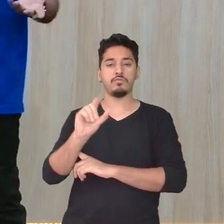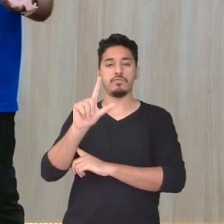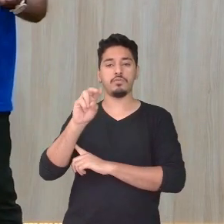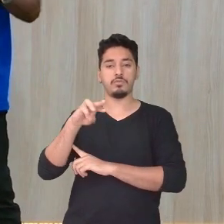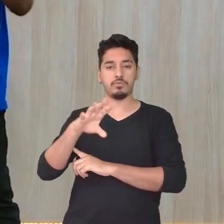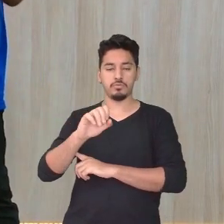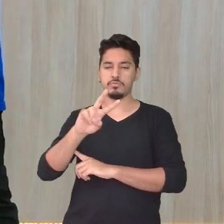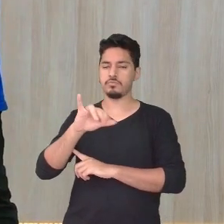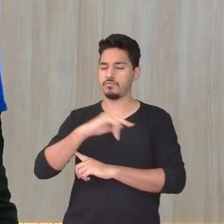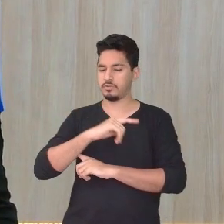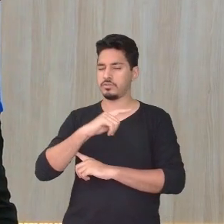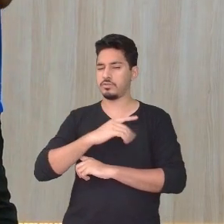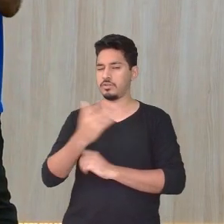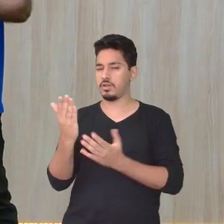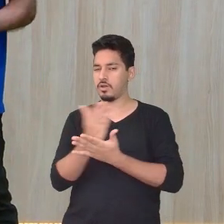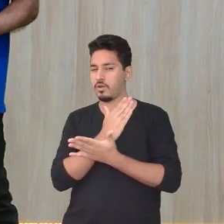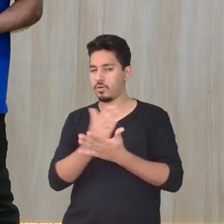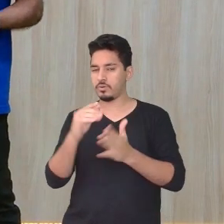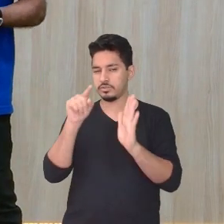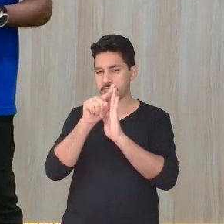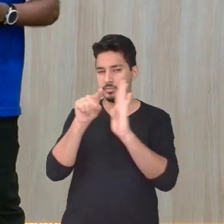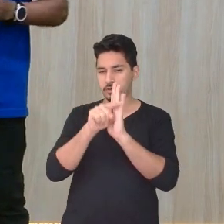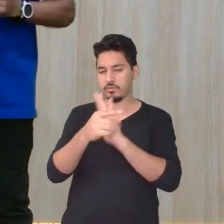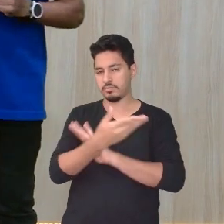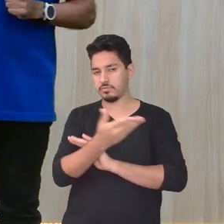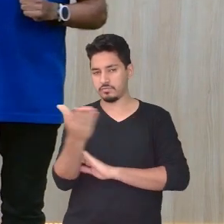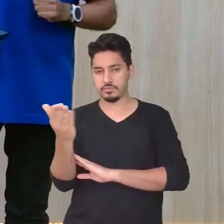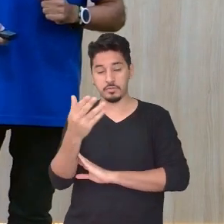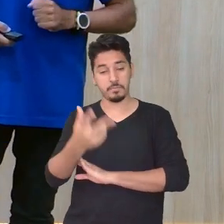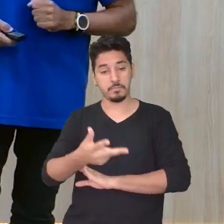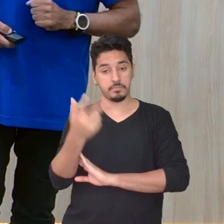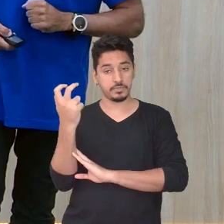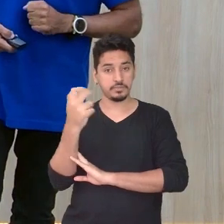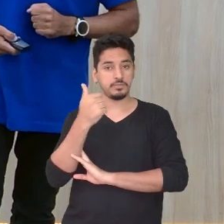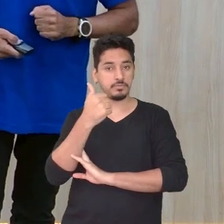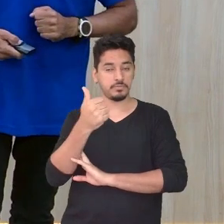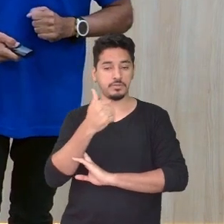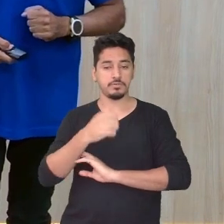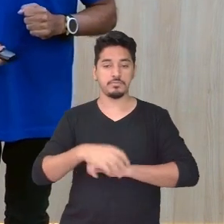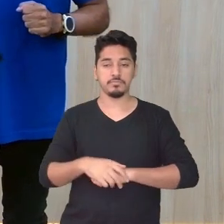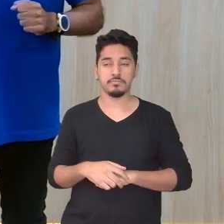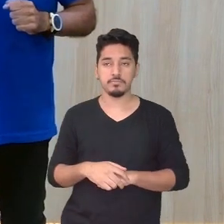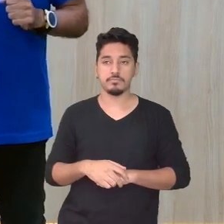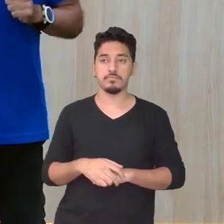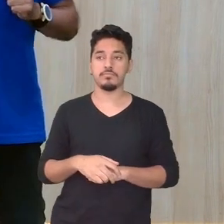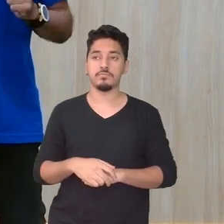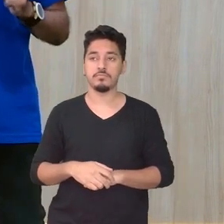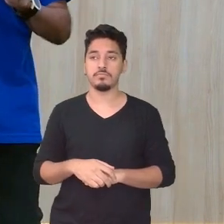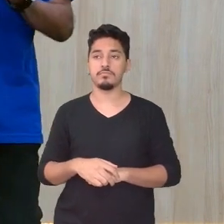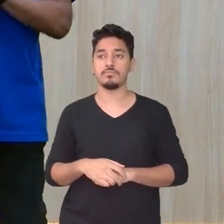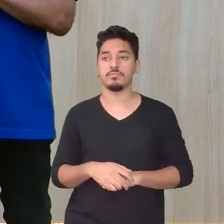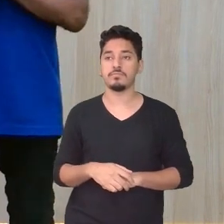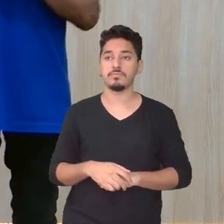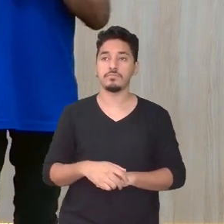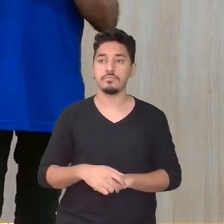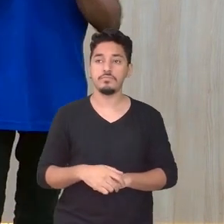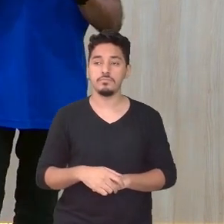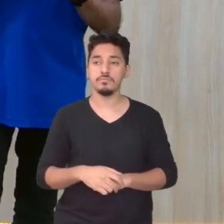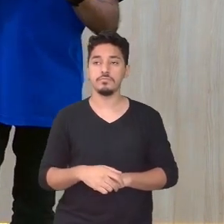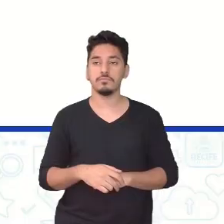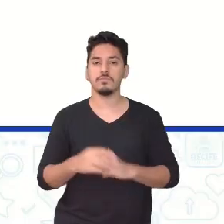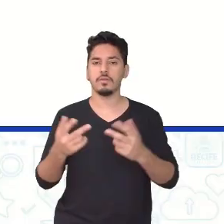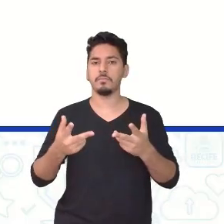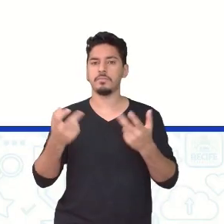trabalhar alguns problemazinhos com vocês aí, para vocês perceberem aí como é que vai se desenvolver. Bora ver como é que é os problemazinhos? Vou adiantar aqui para a gente